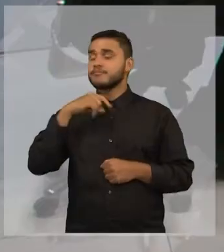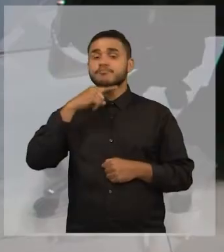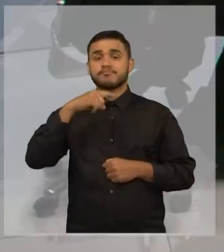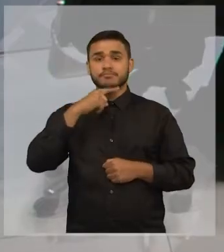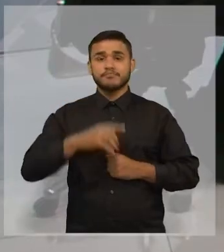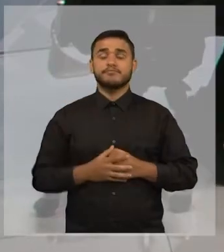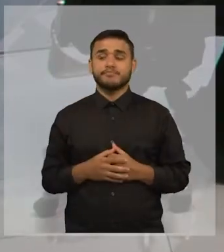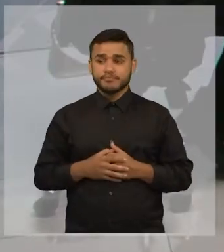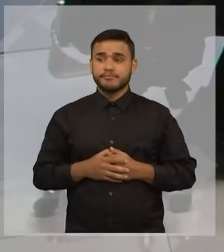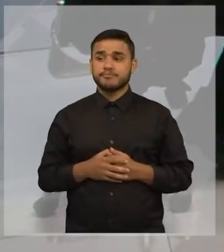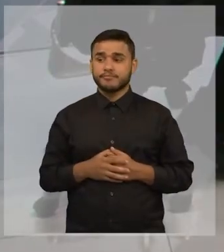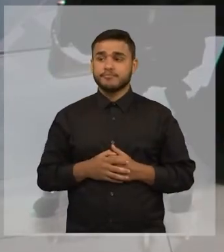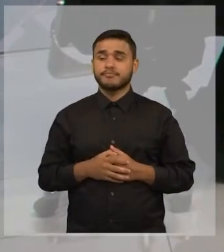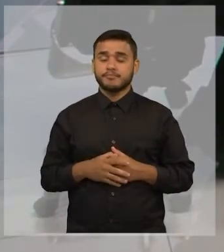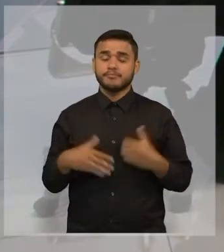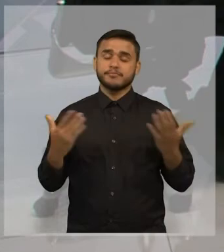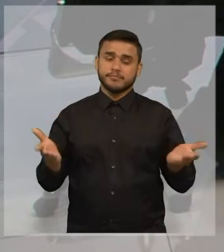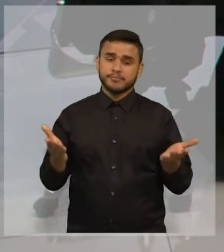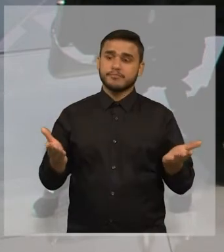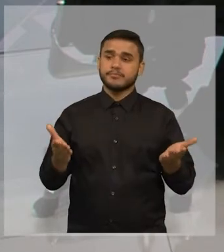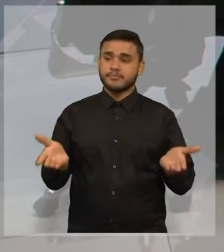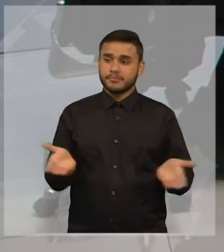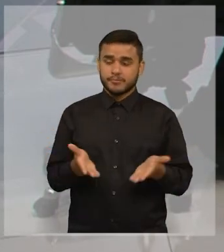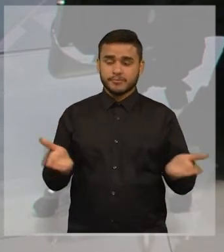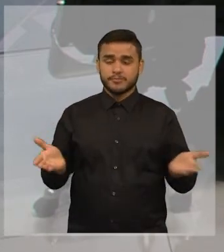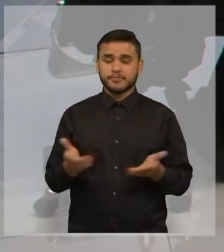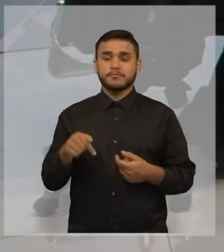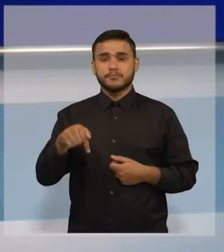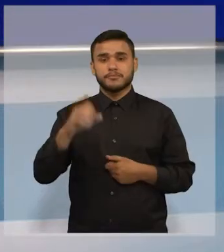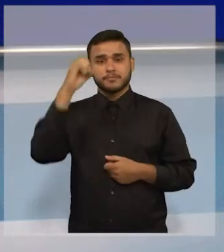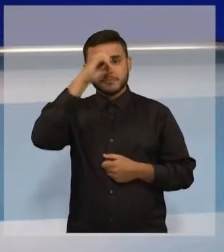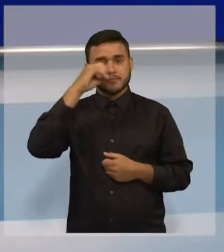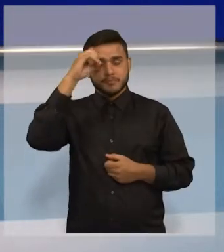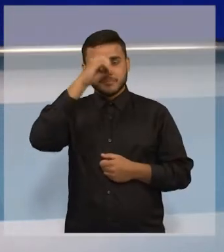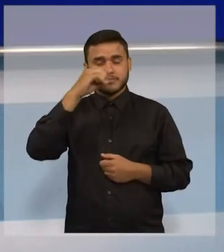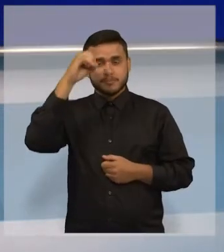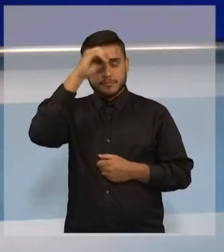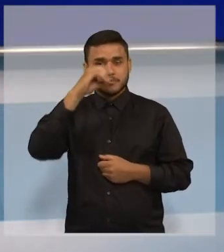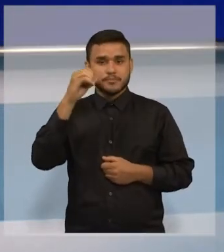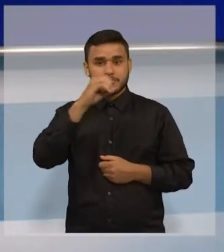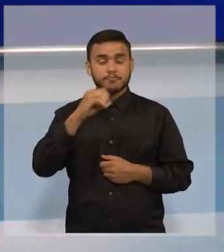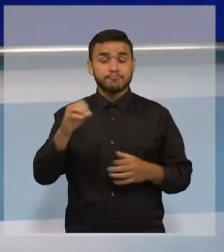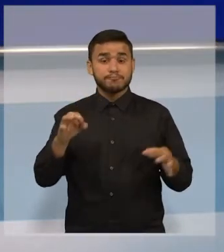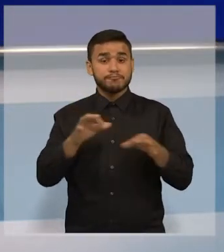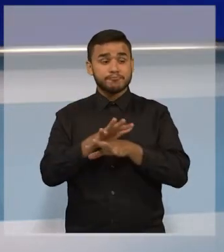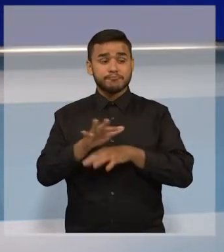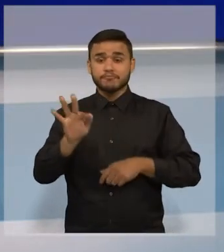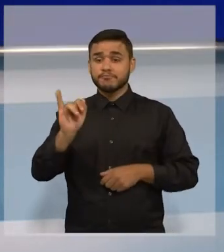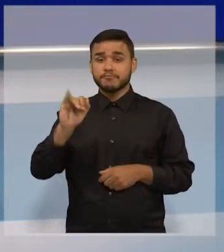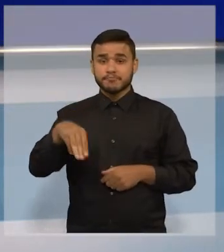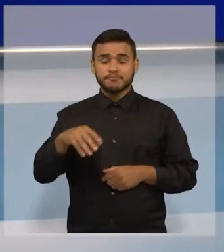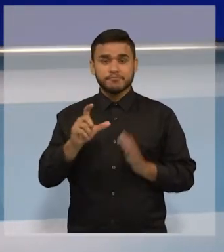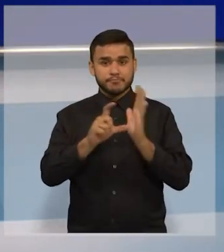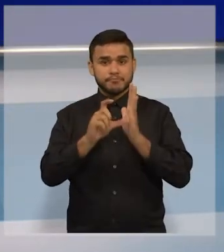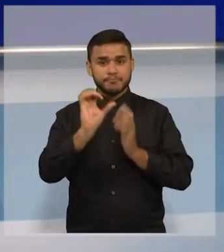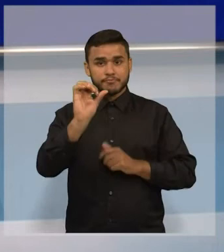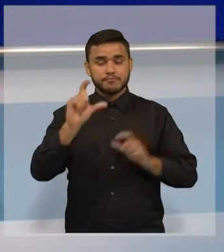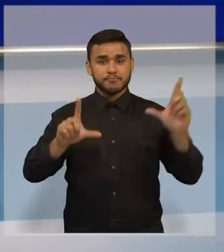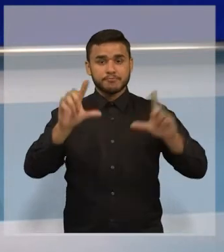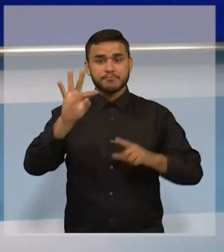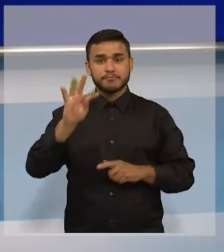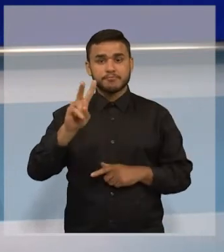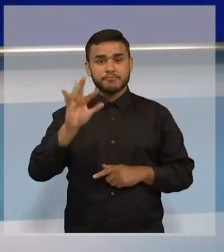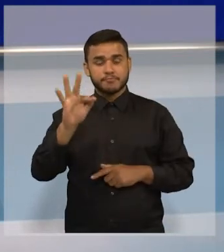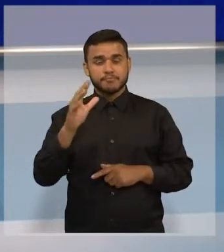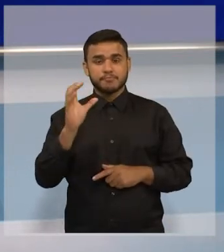hoje a Itália não conseguiu, né? Lamentavelmente. E com essas colocações finalizamos mais uma edição do programa Observatório pela TV Fortaleza, canal 6